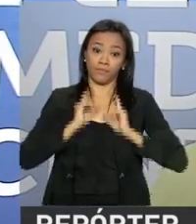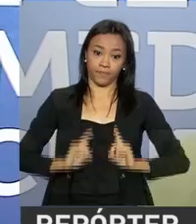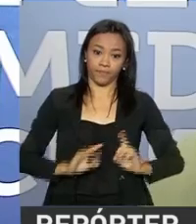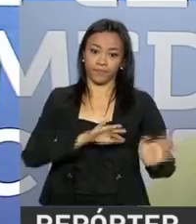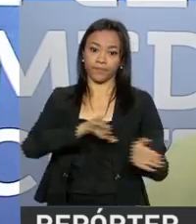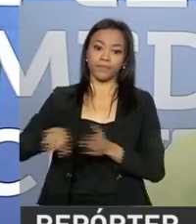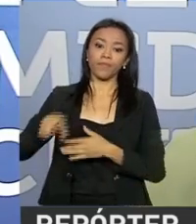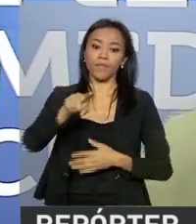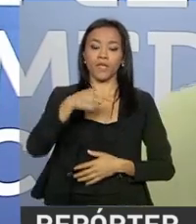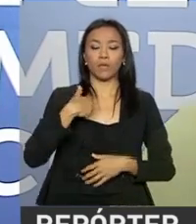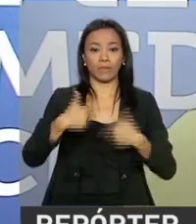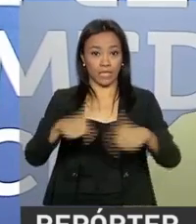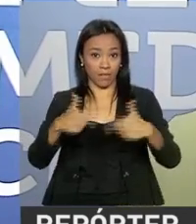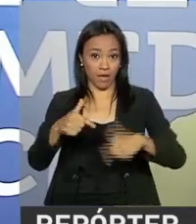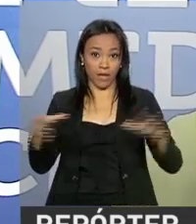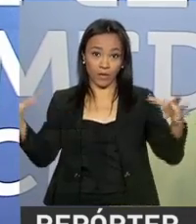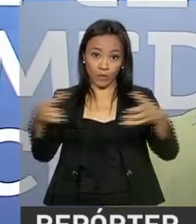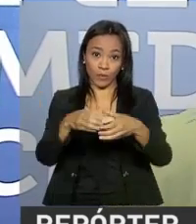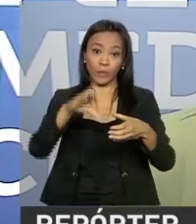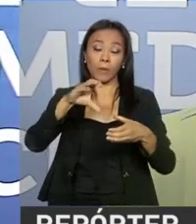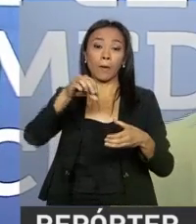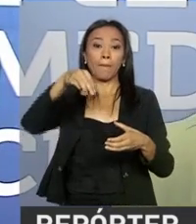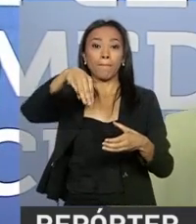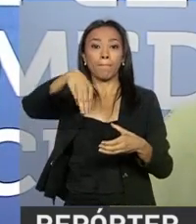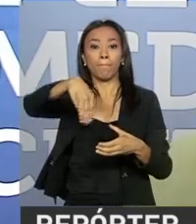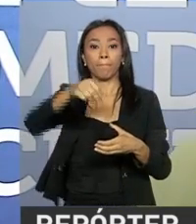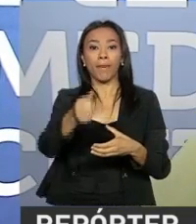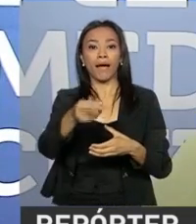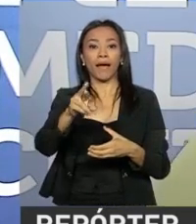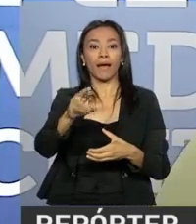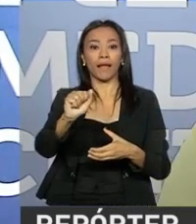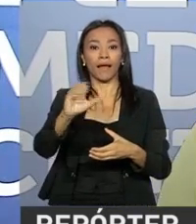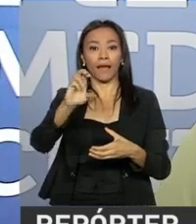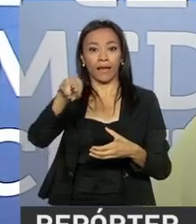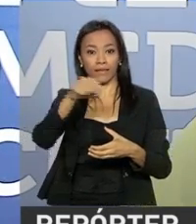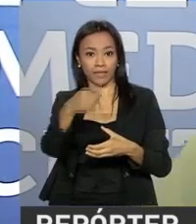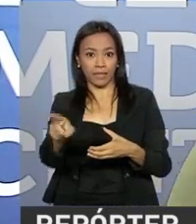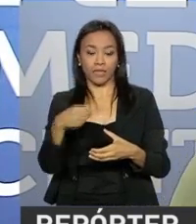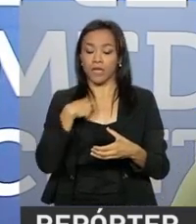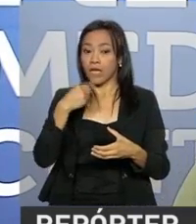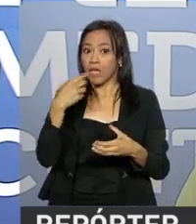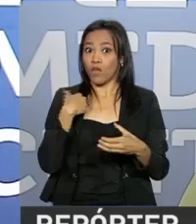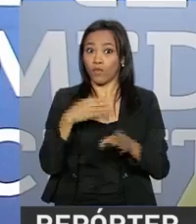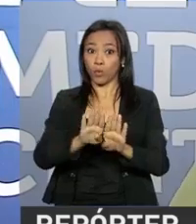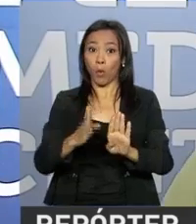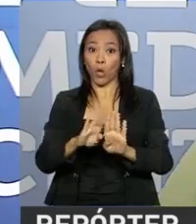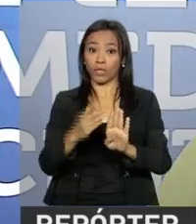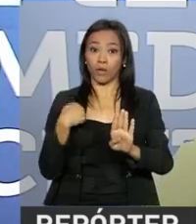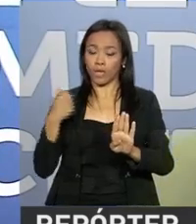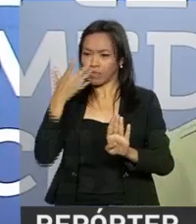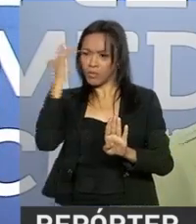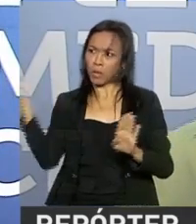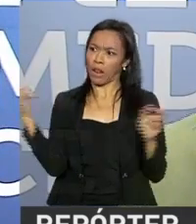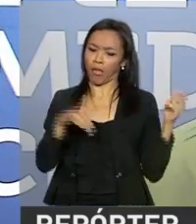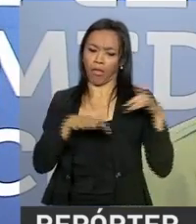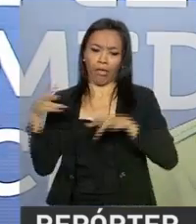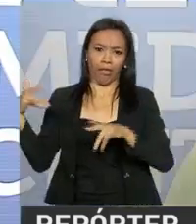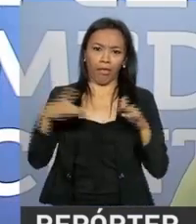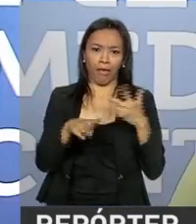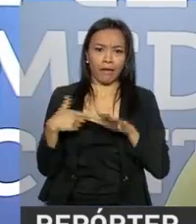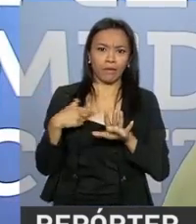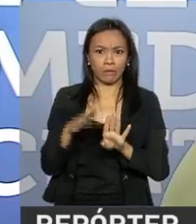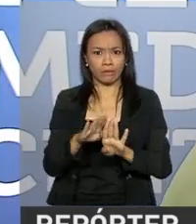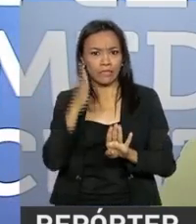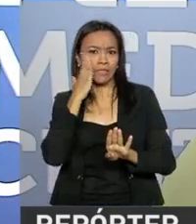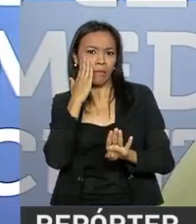E meu trabalho é ser coordenador de portão. Então você imagina a loucura de ter receber muita gente num portão só. E a gente tem que administrar isso